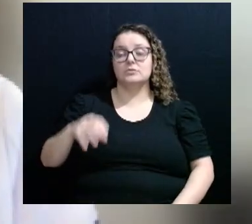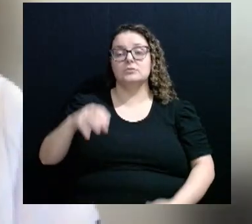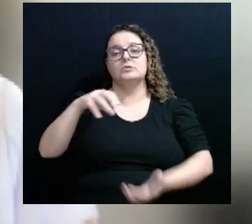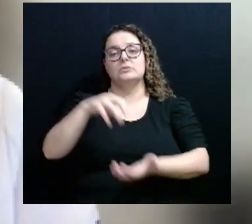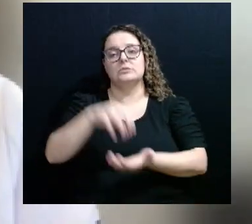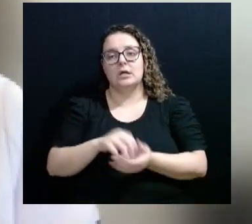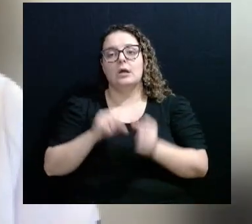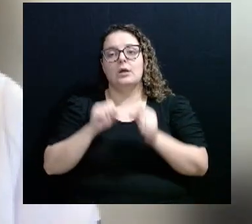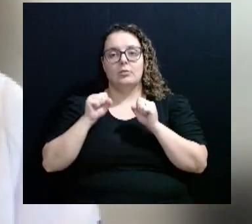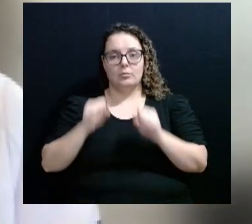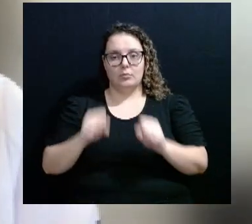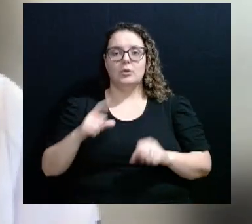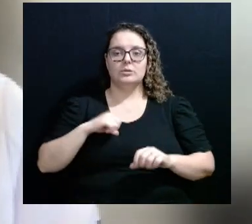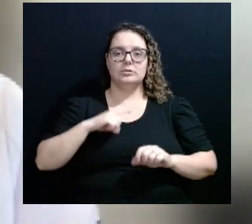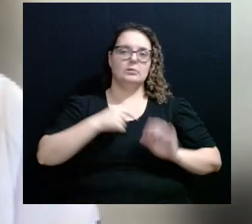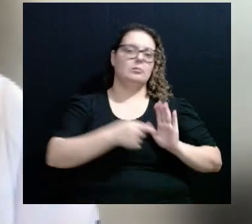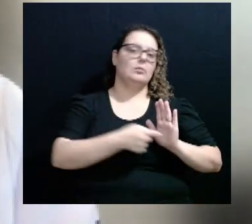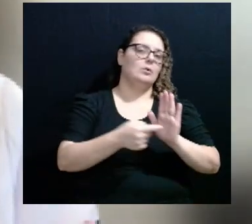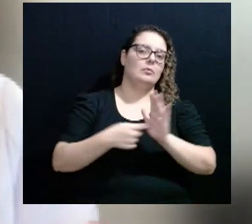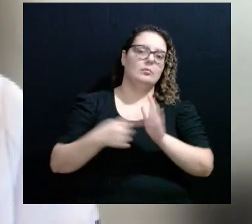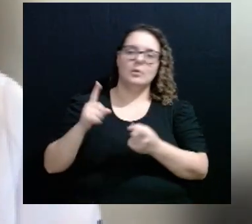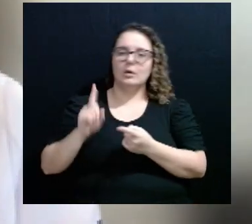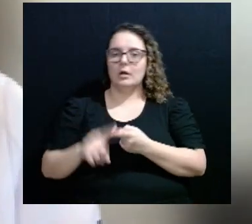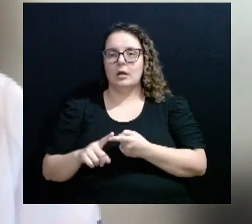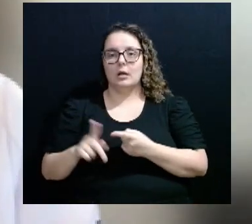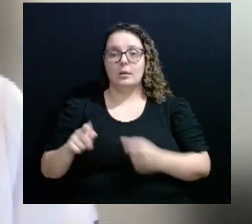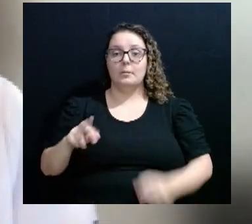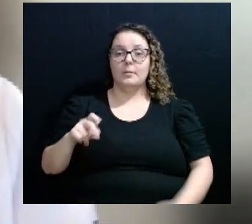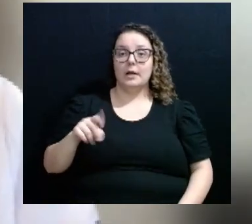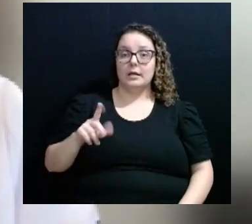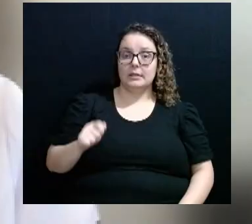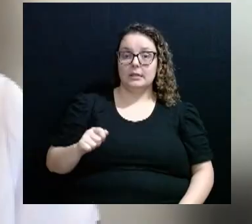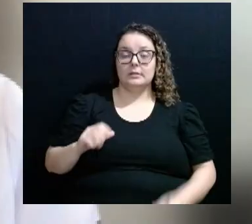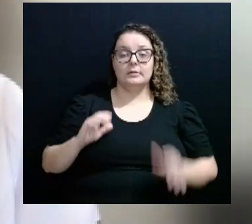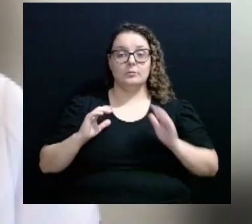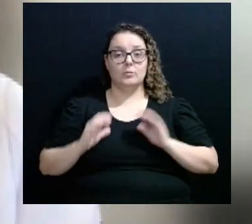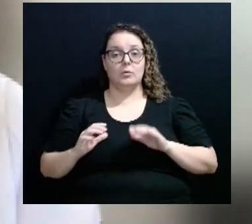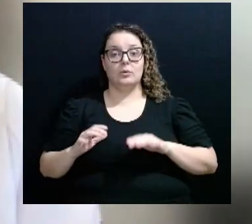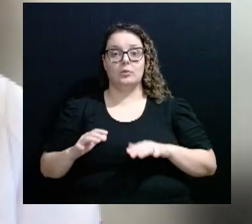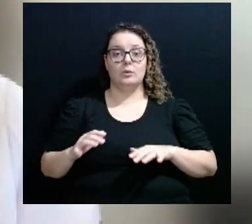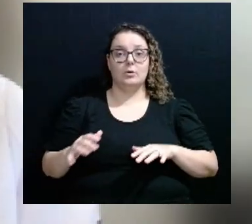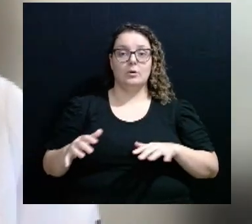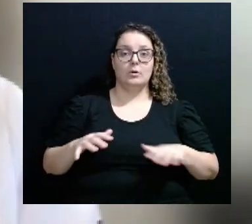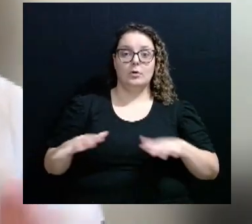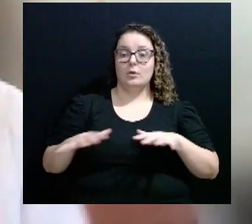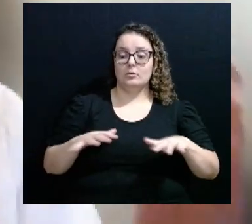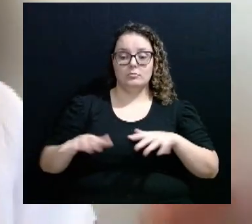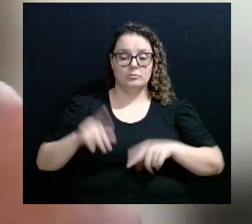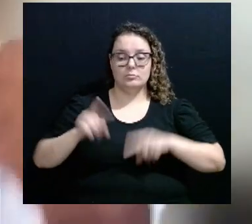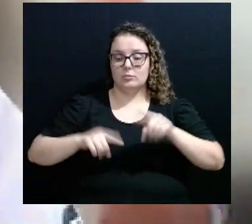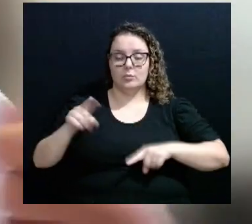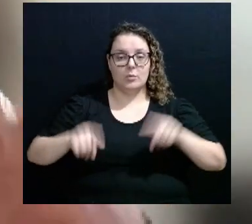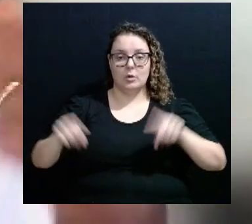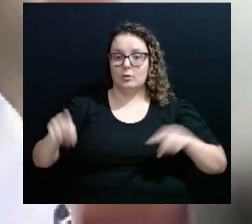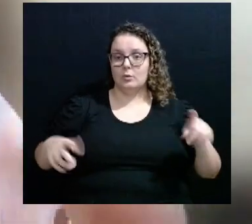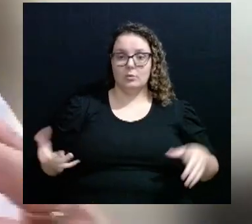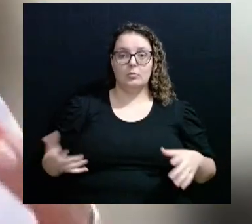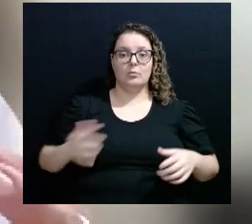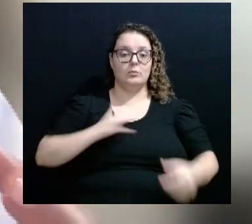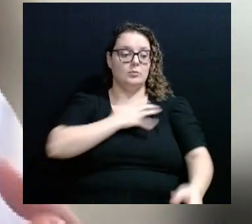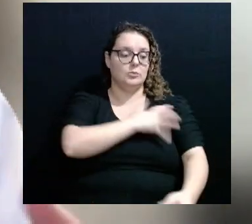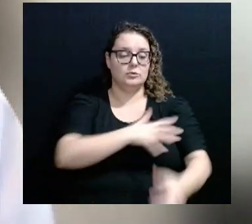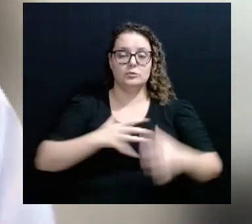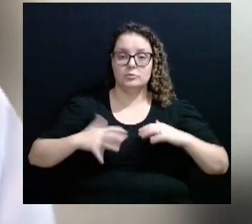E aí o paciente pode ter manifestação como parada comportamental, movimentos, alterações